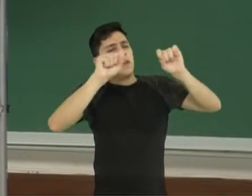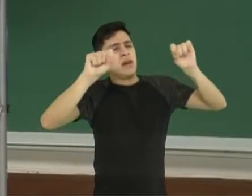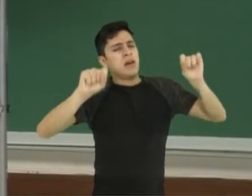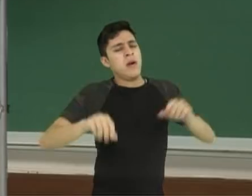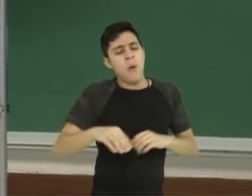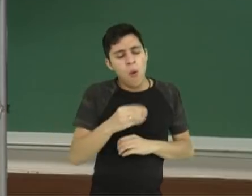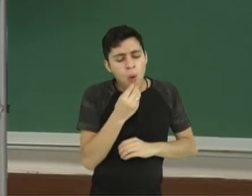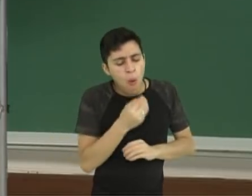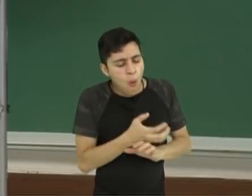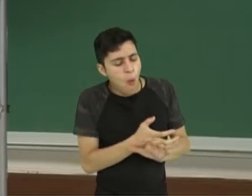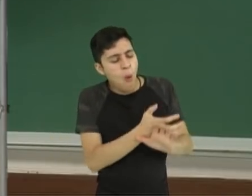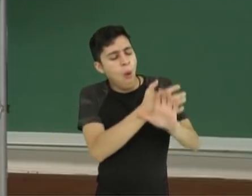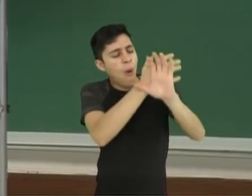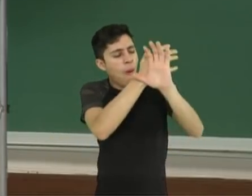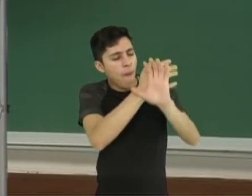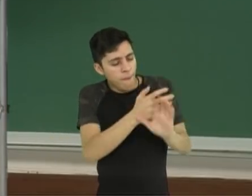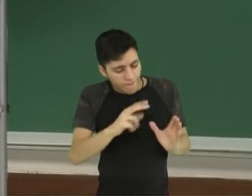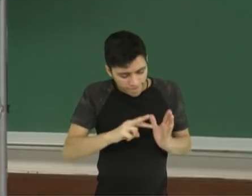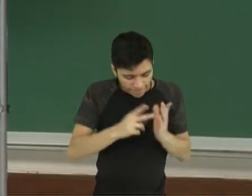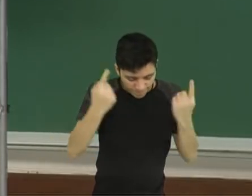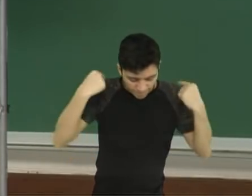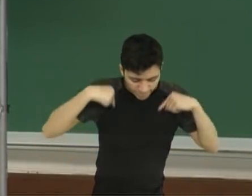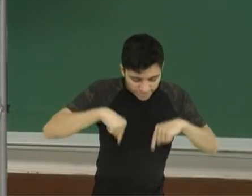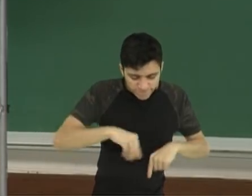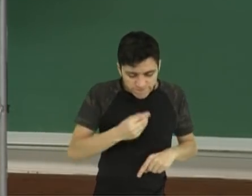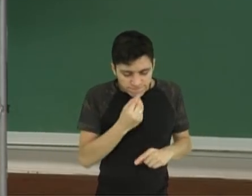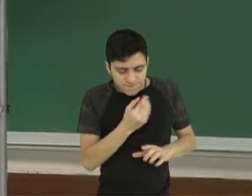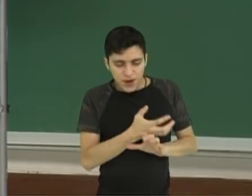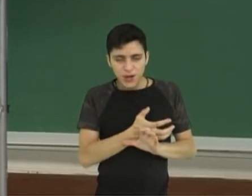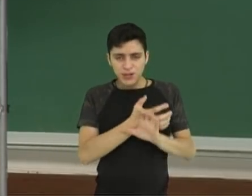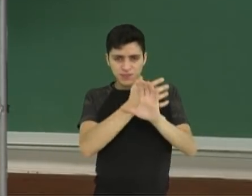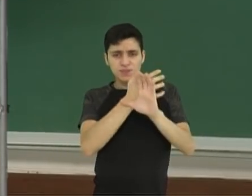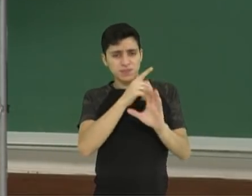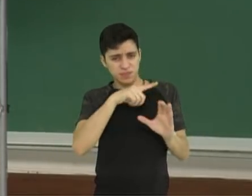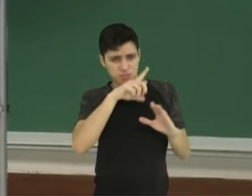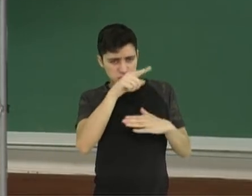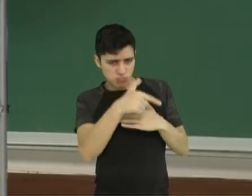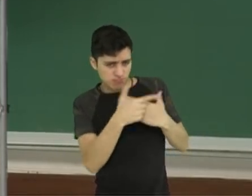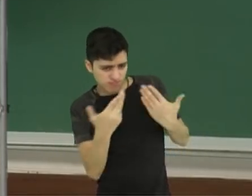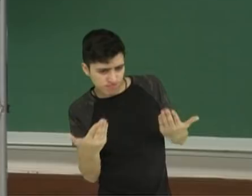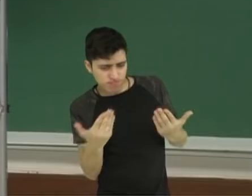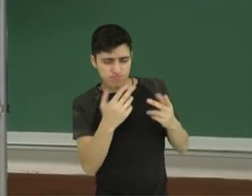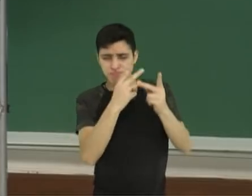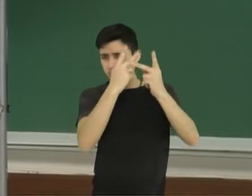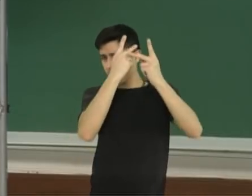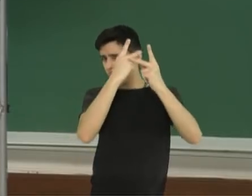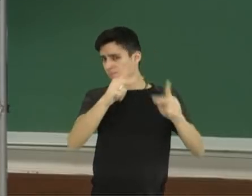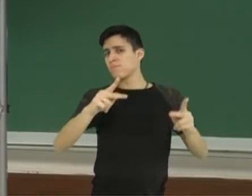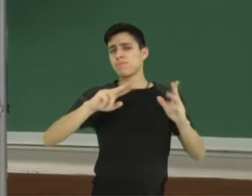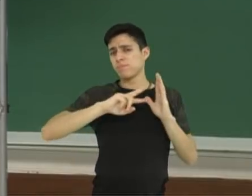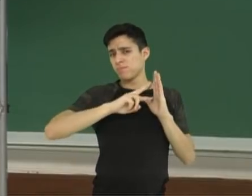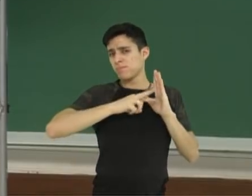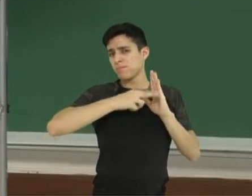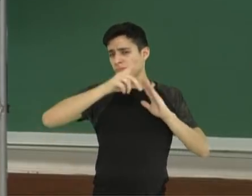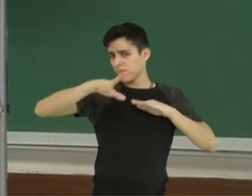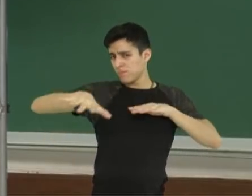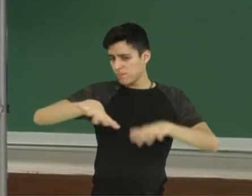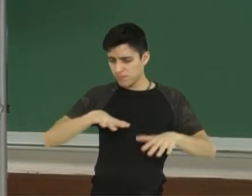ossos, sistema esquelético. Então, os ossos têm uma função, que é só deles.